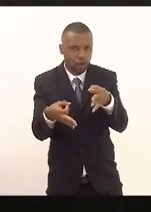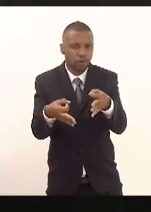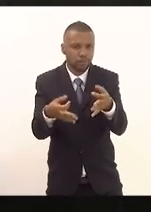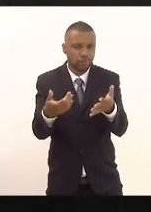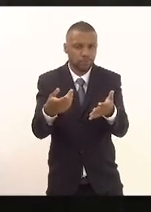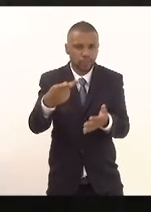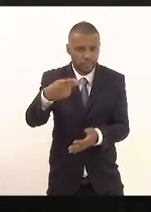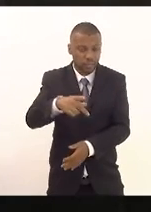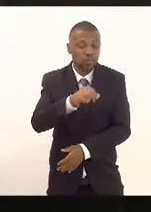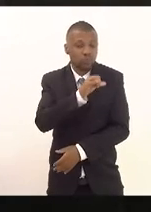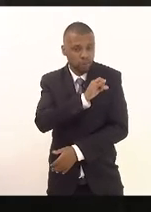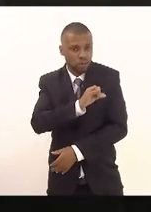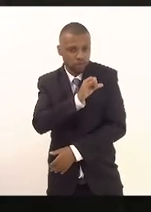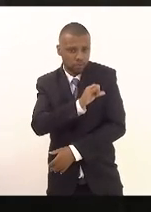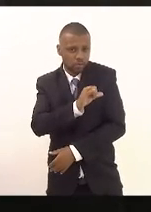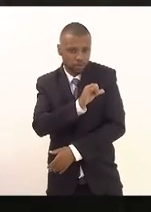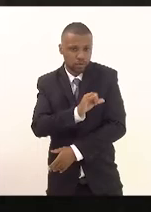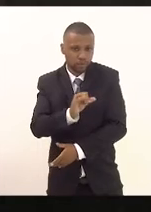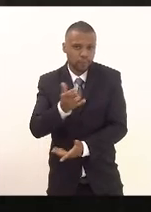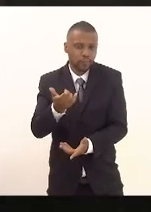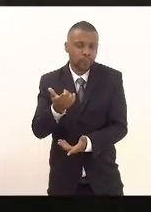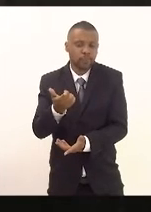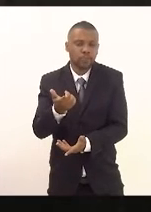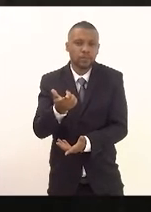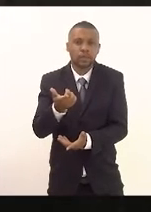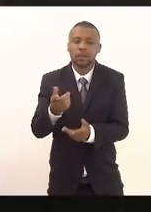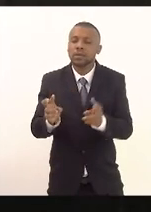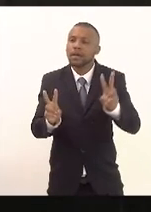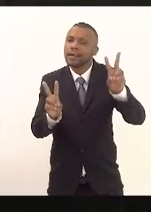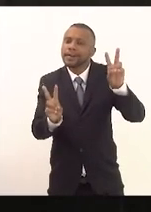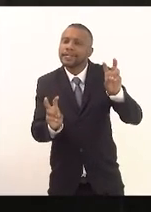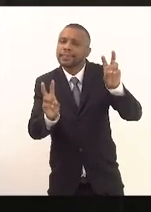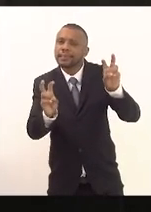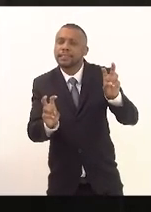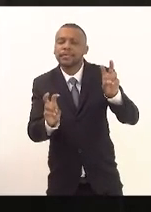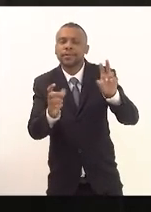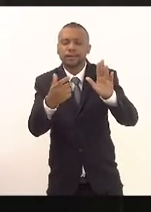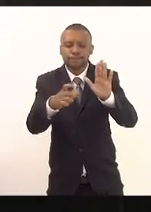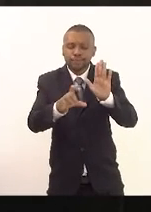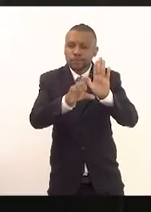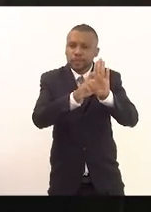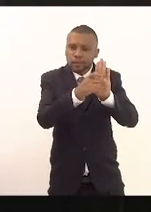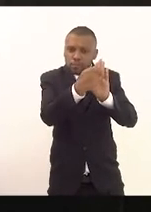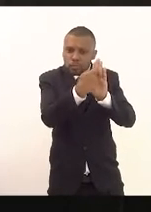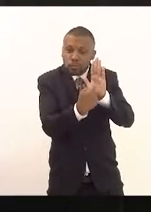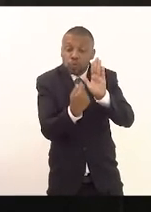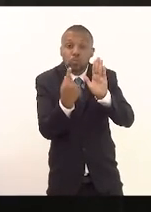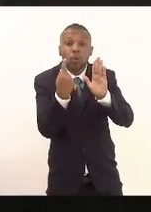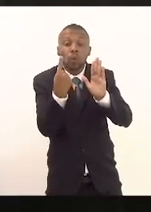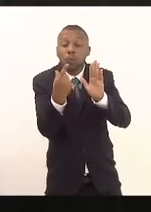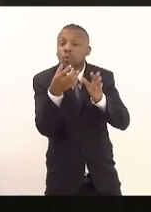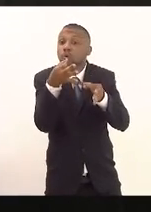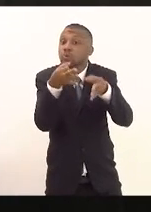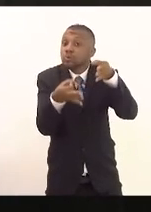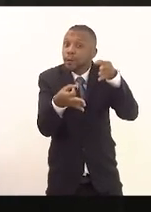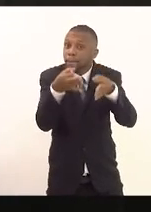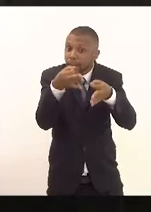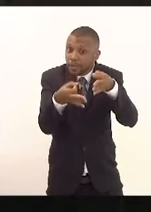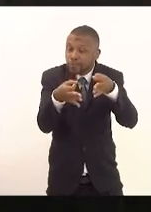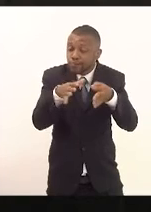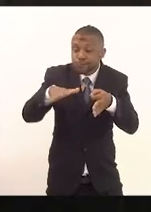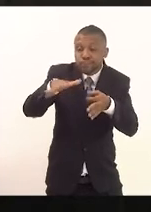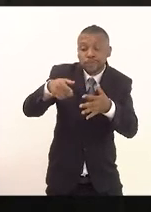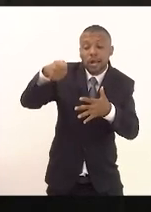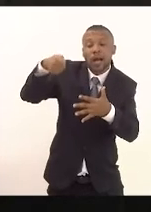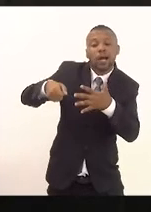é do Rio de Janeiro só sinto aqui um trechinho de um julgamento de